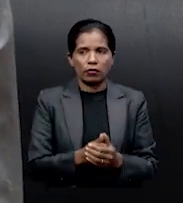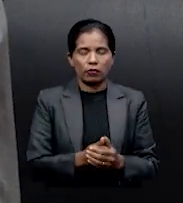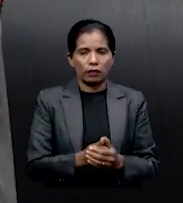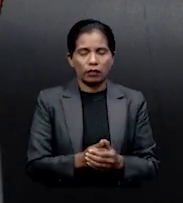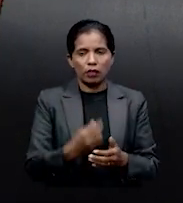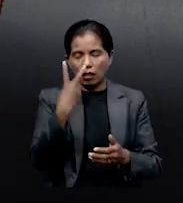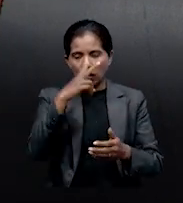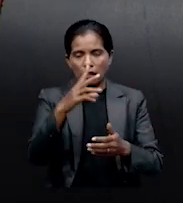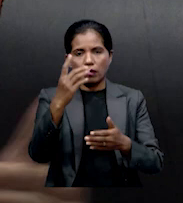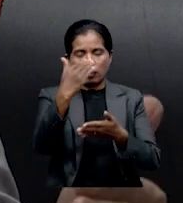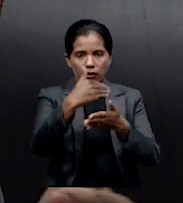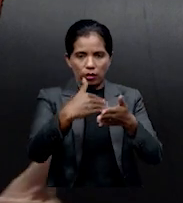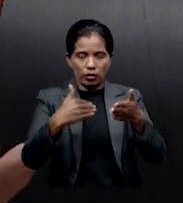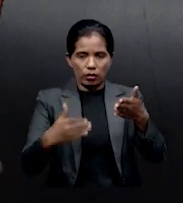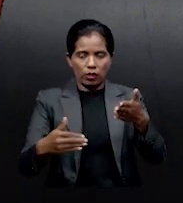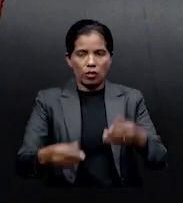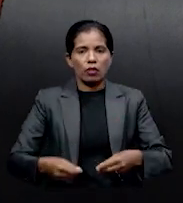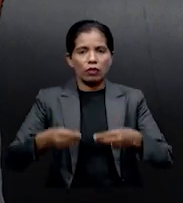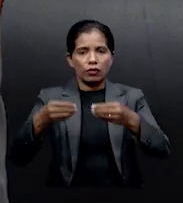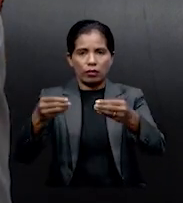discrecionária. Boa também foi competência do